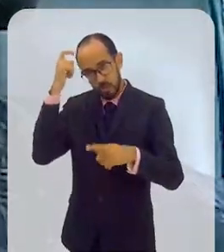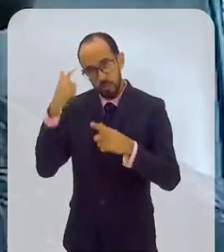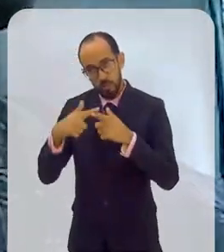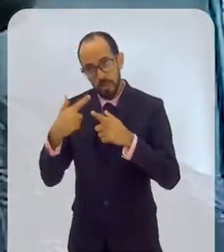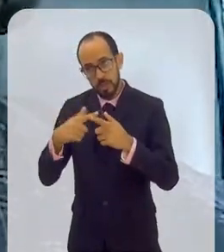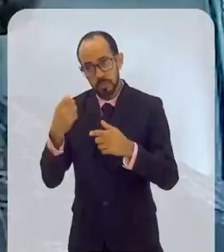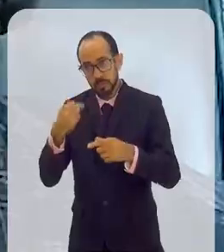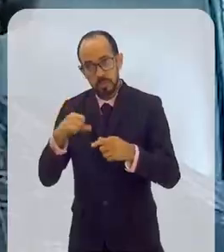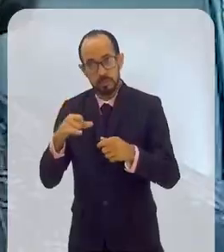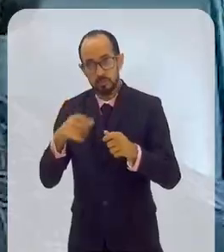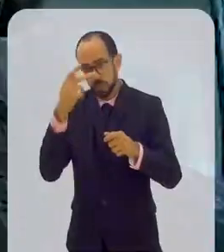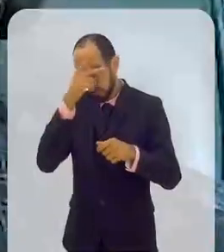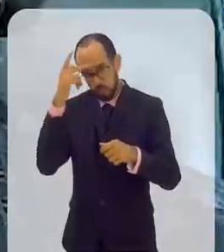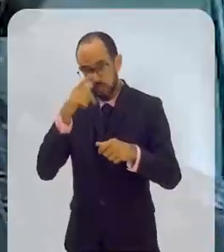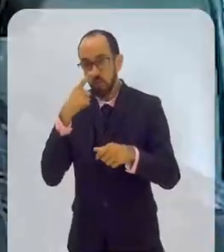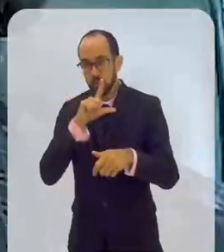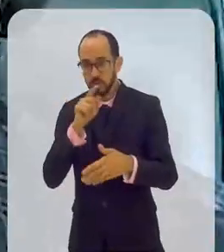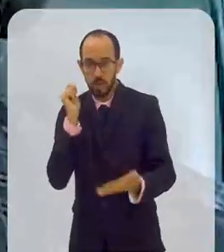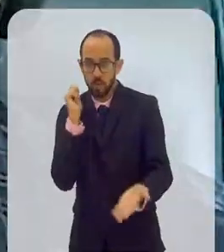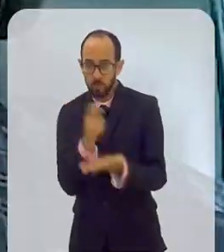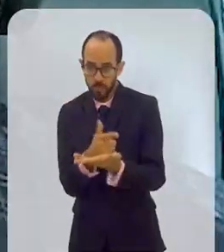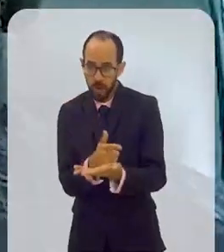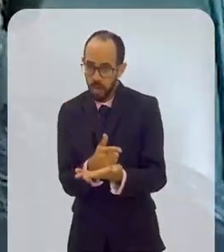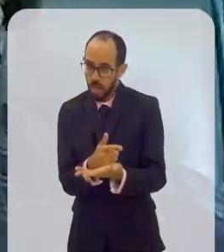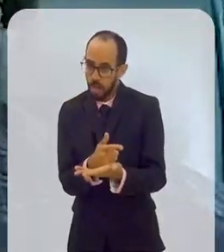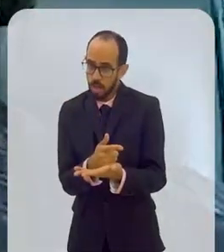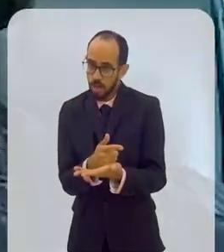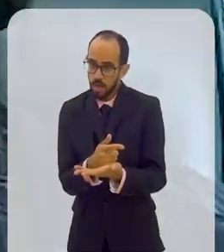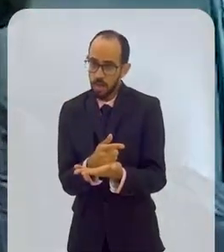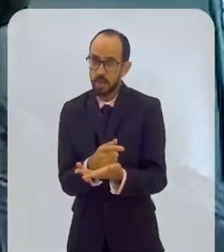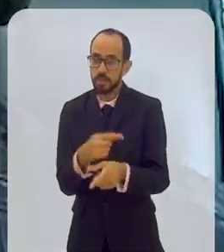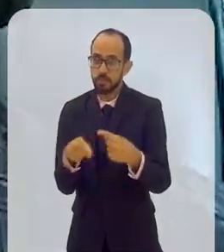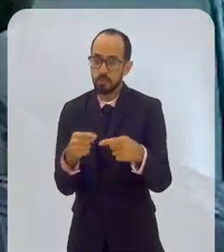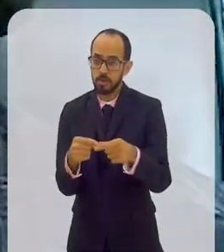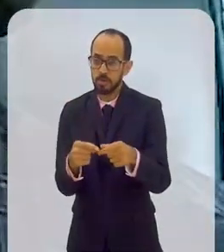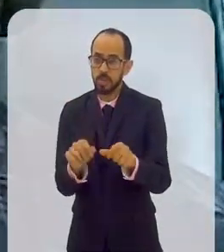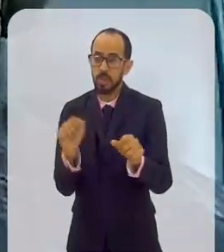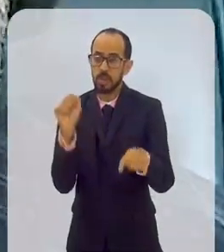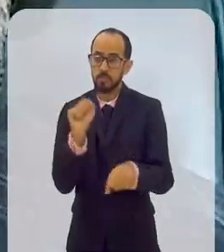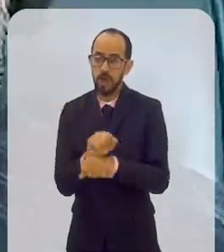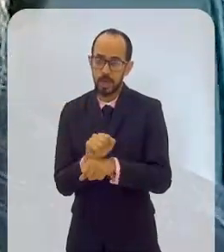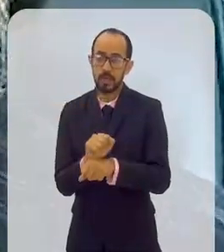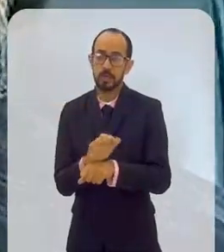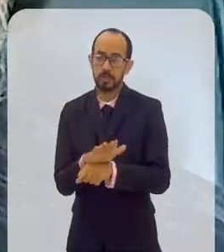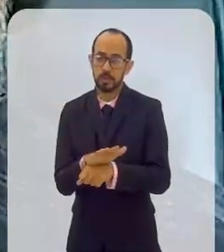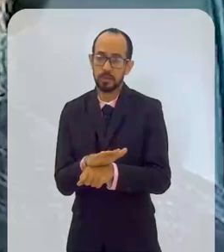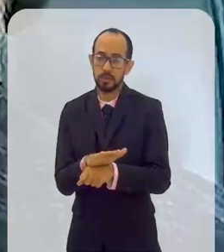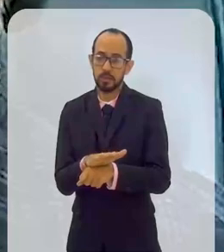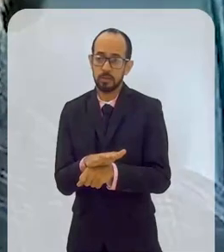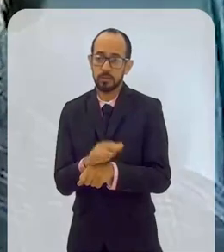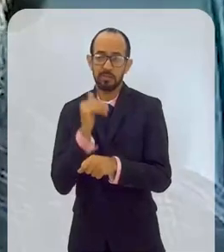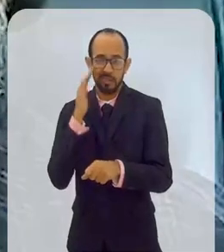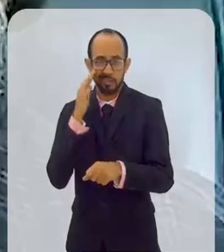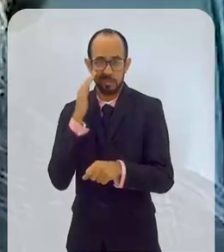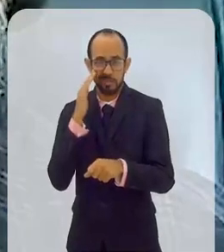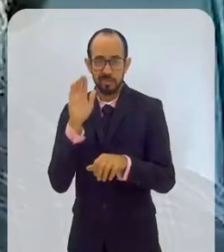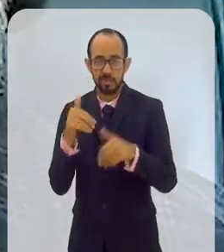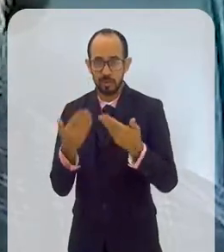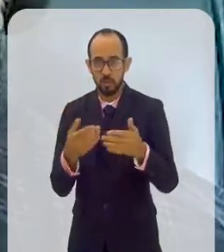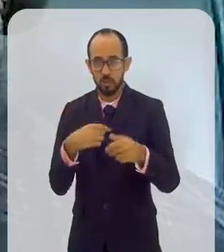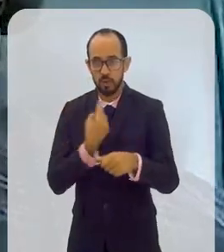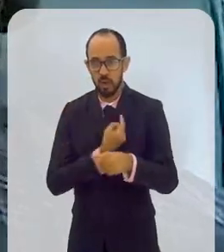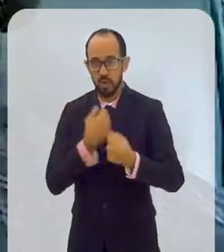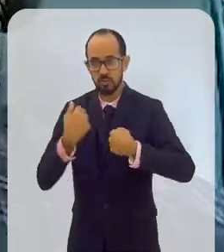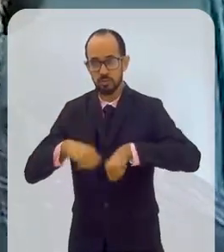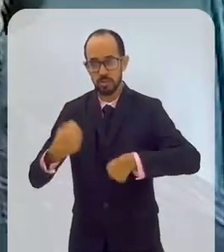se a pessoa não tem poder aquisitivo, a pessoa não pode comprar. E se a pessoa não pode comprar, a indústria não anda. Entende?